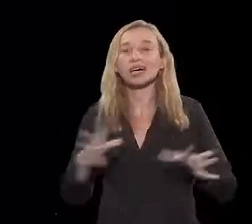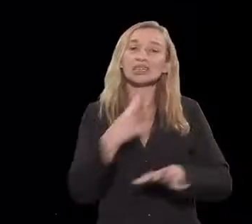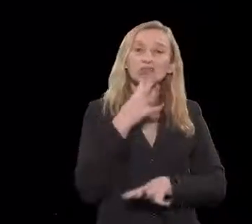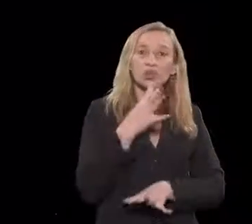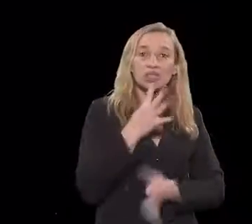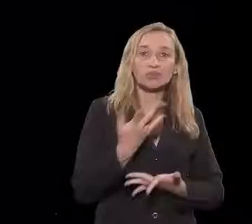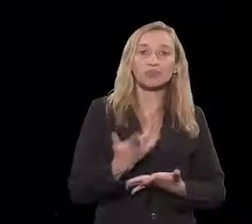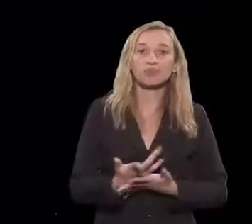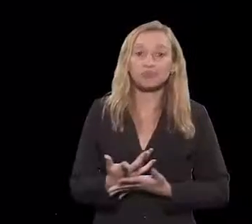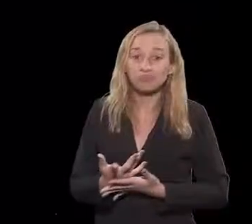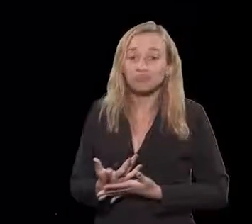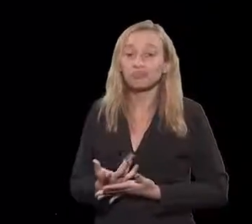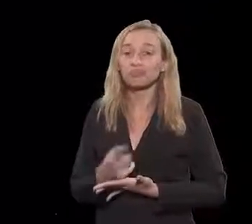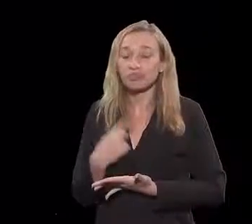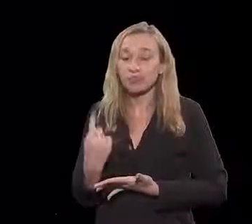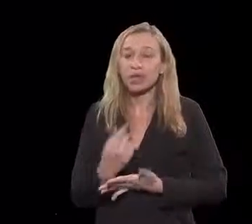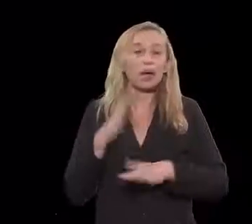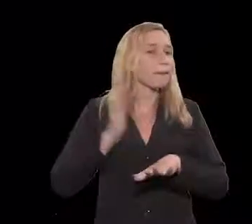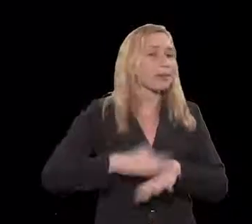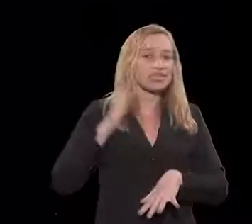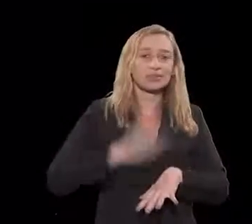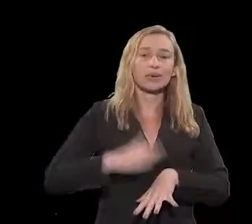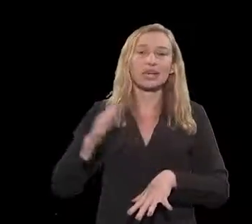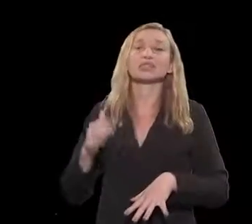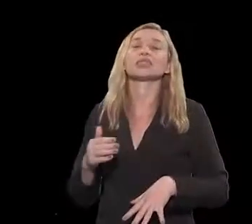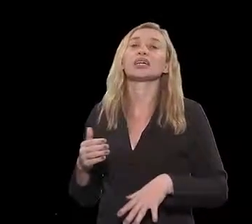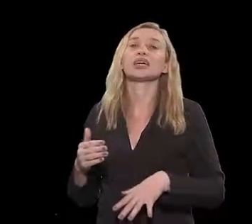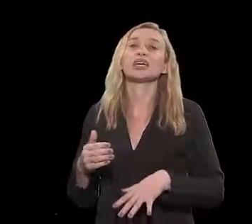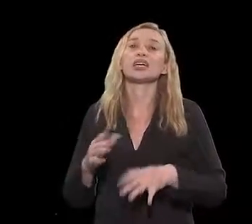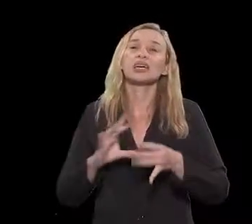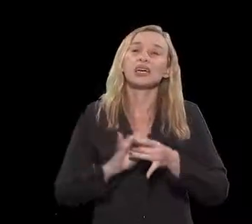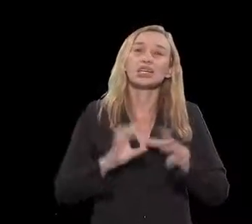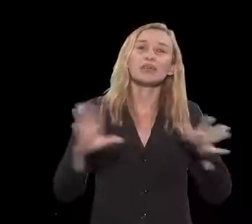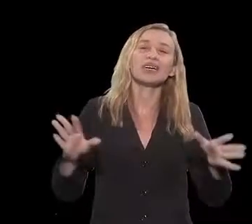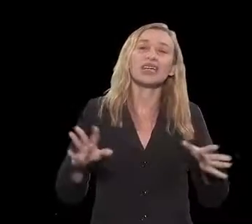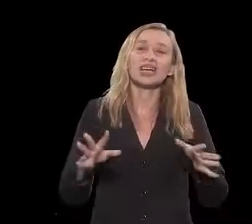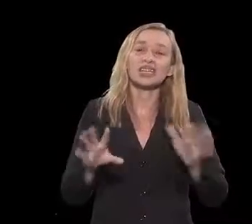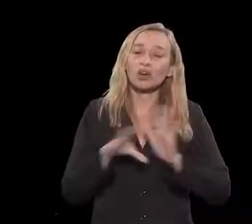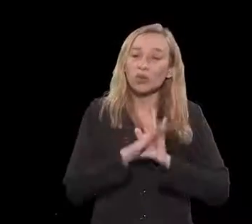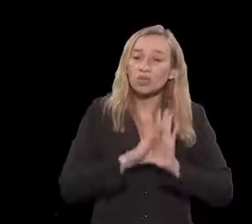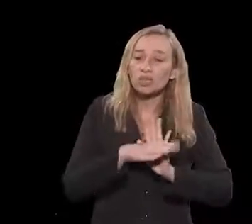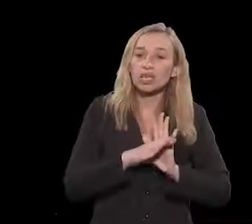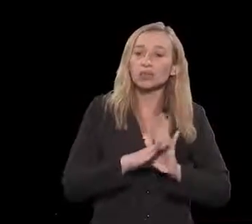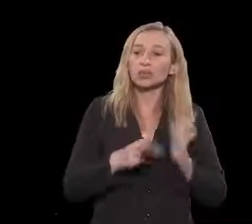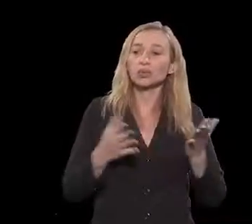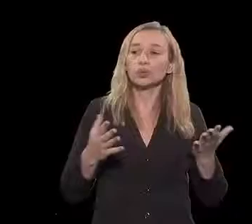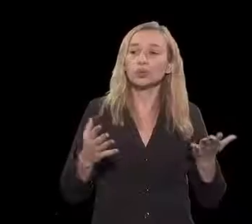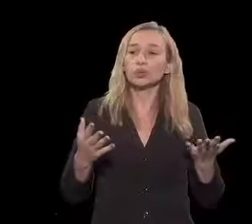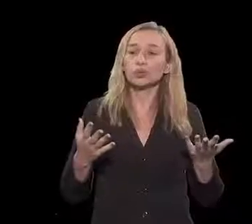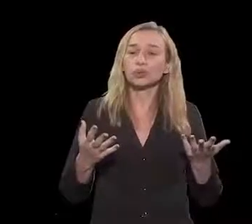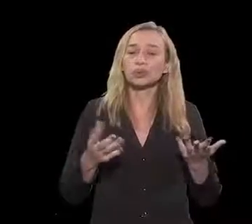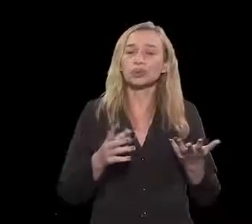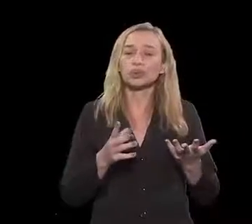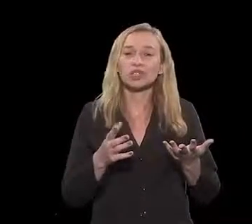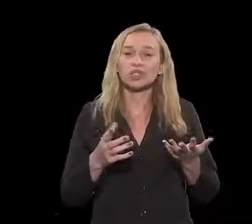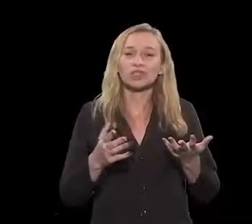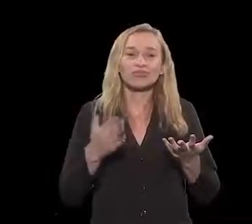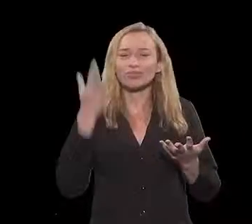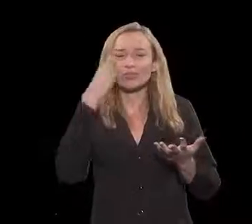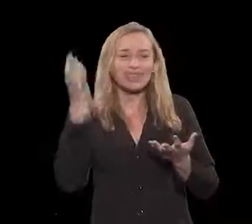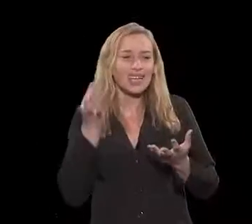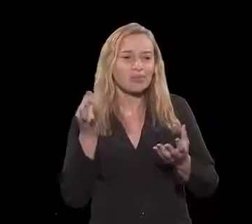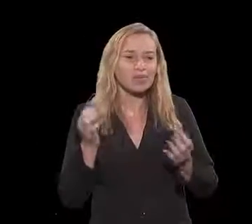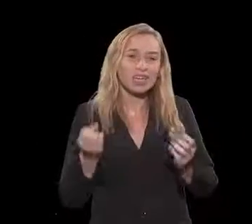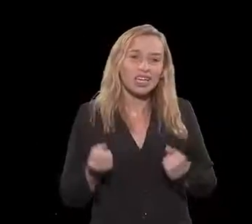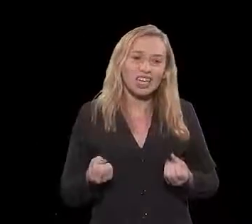Liberdade é conhecimento. Nossa, Neide, quanto mais... liberdade é conceito, né? Essa coisa que a gente não